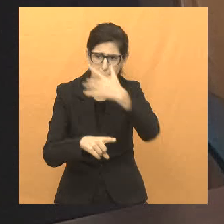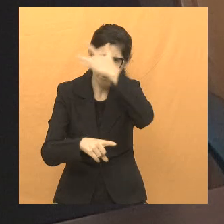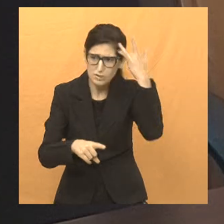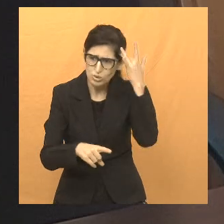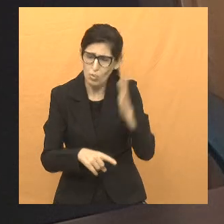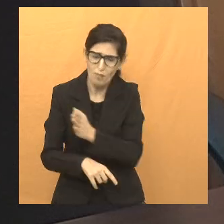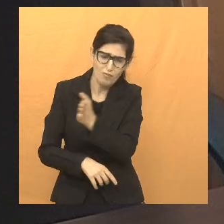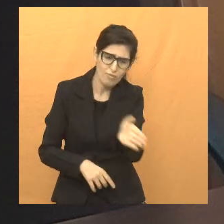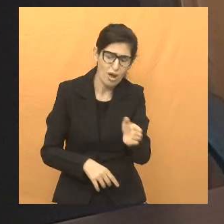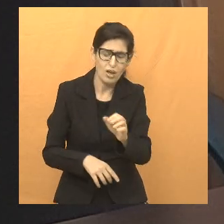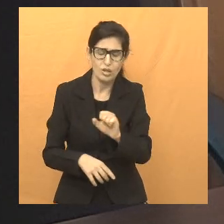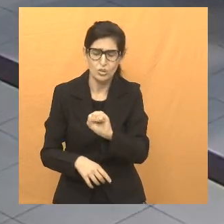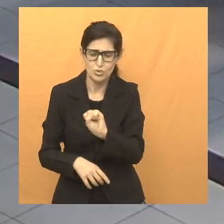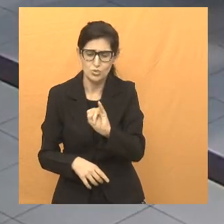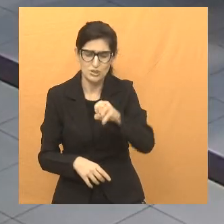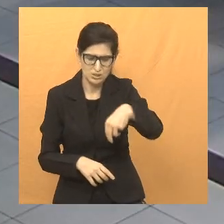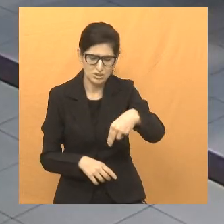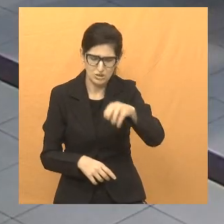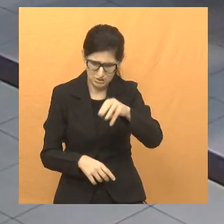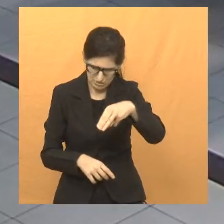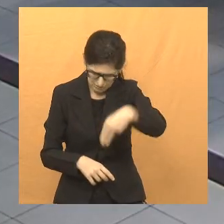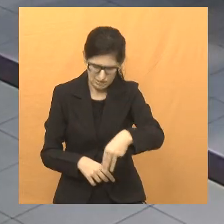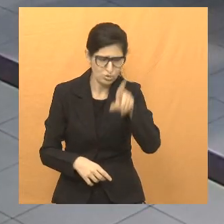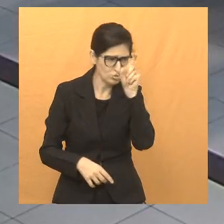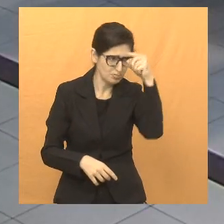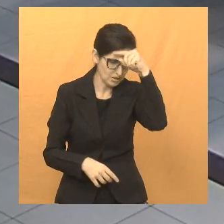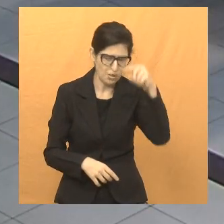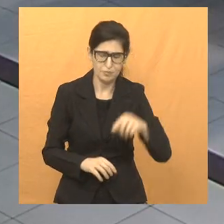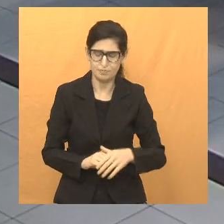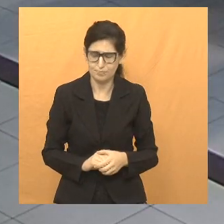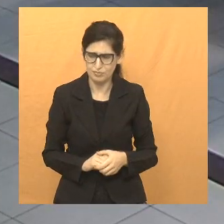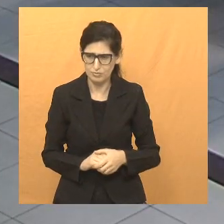Alô? Está escutando? Então, nós temos